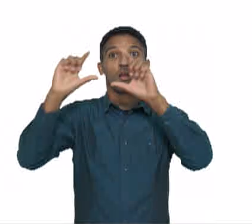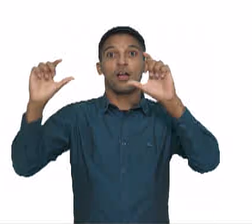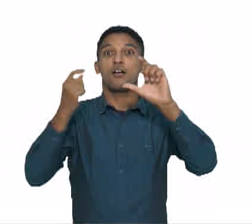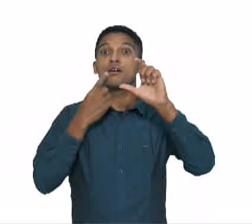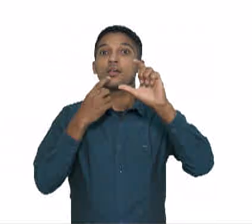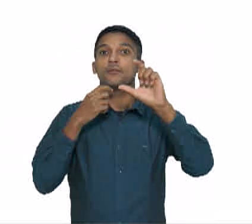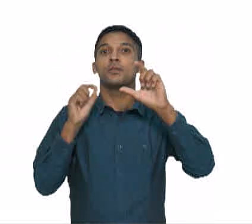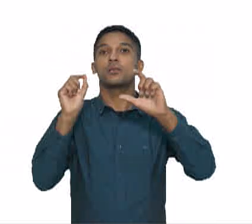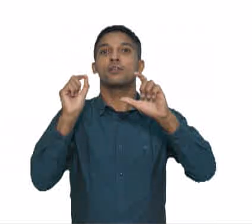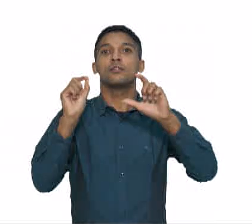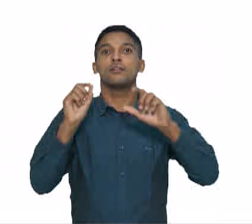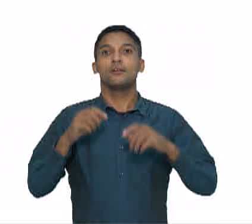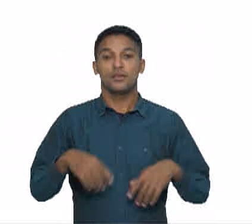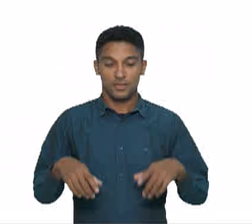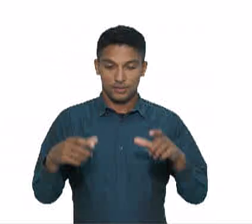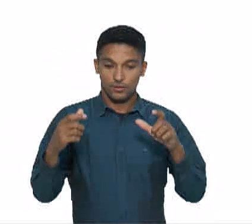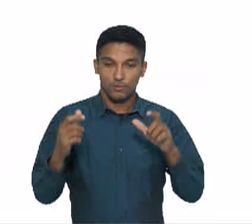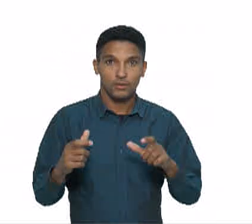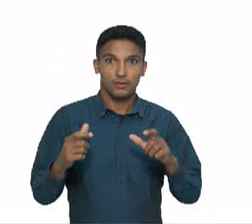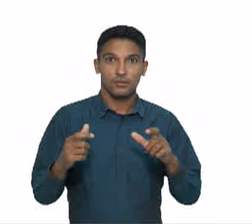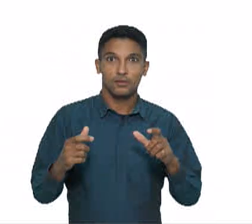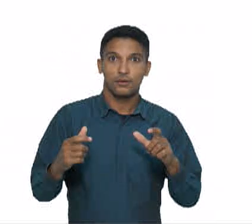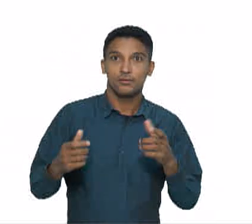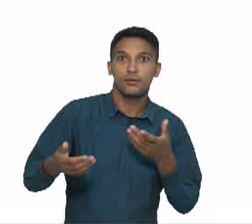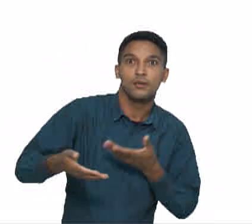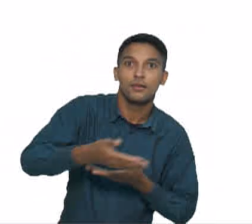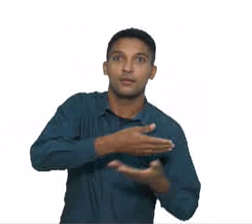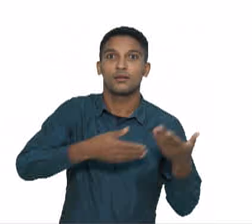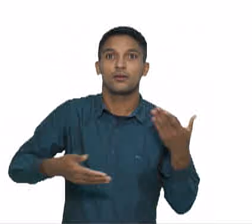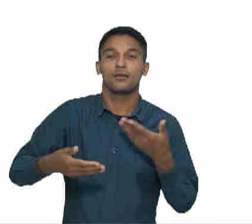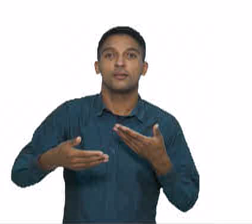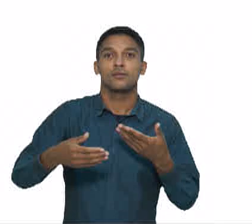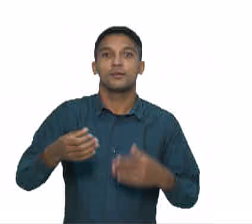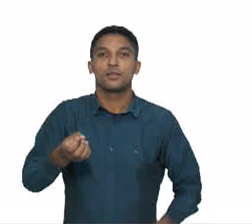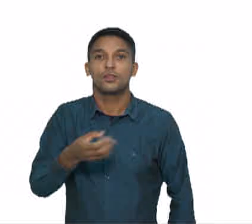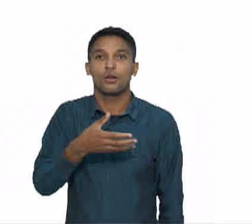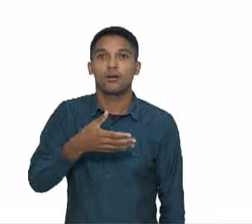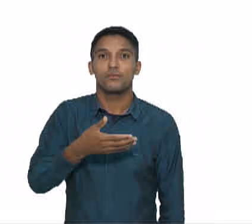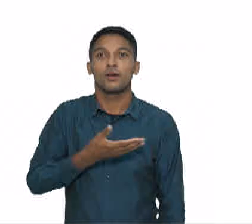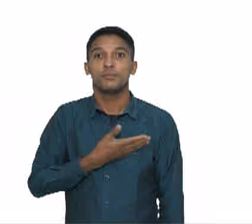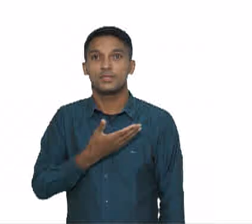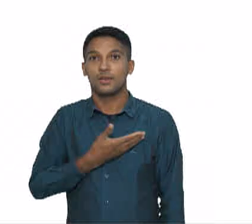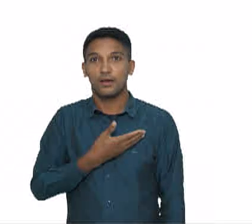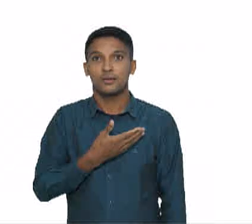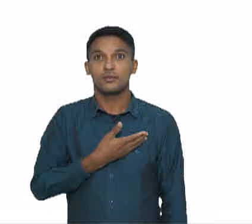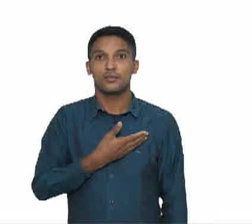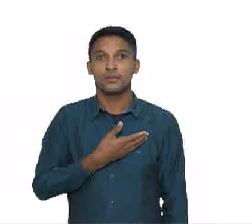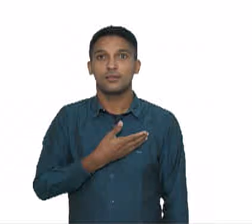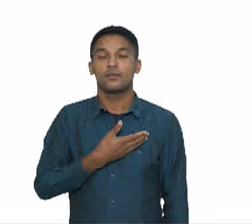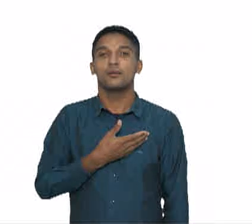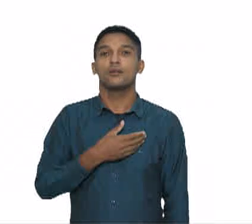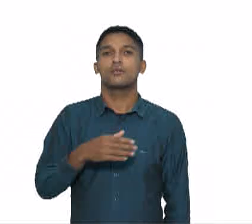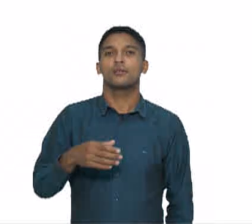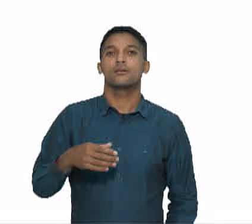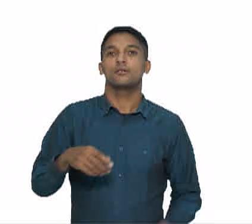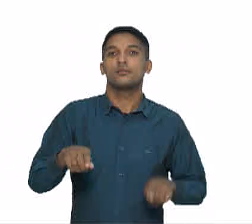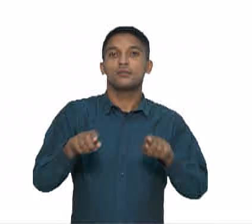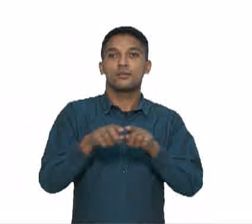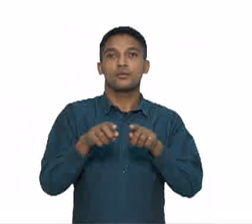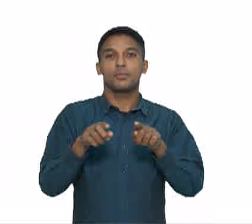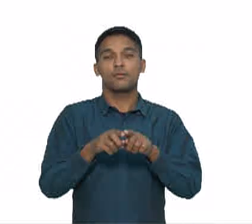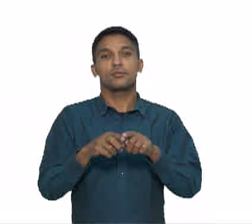los locales y hacer nuevas amistades, poder disfrutar de eventos culturales como son